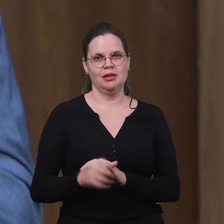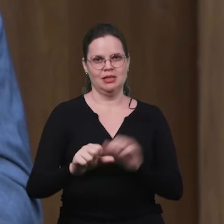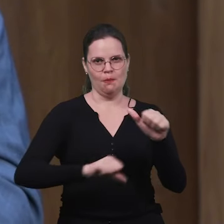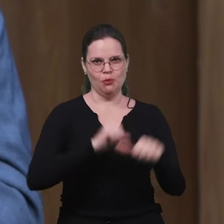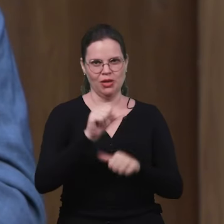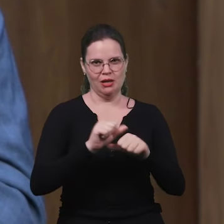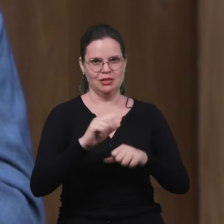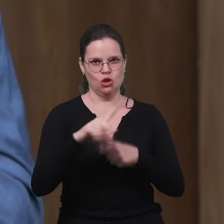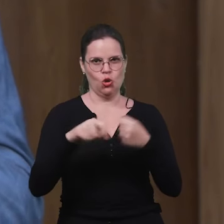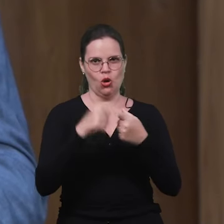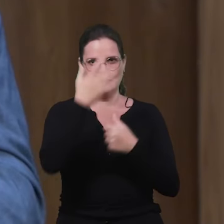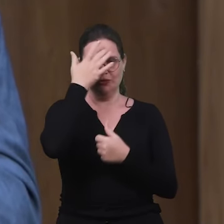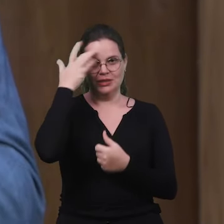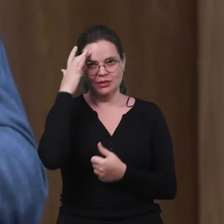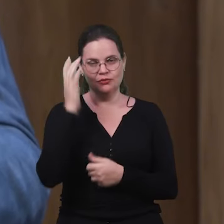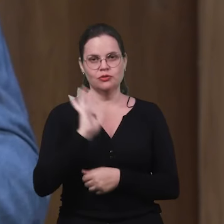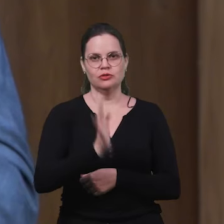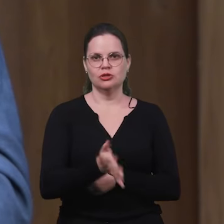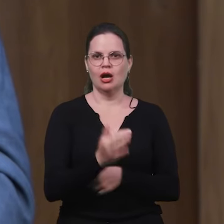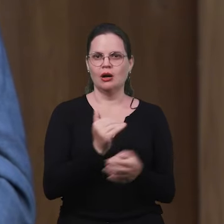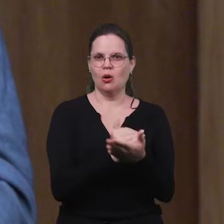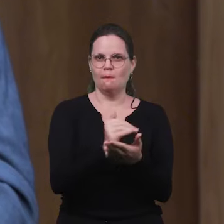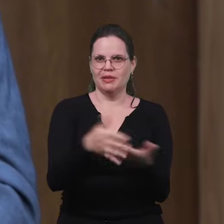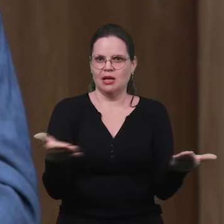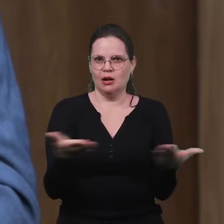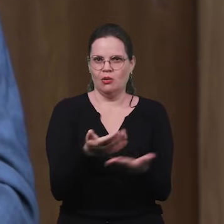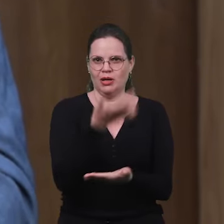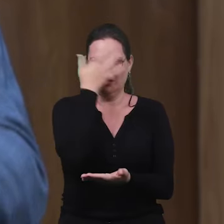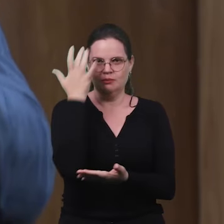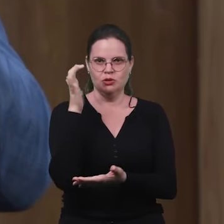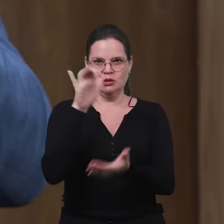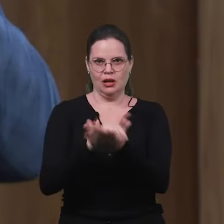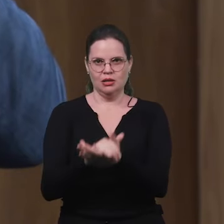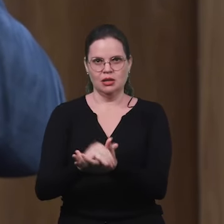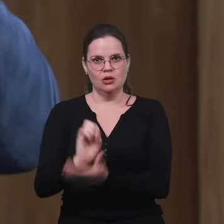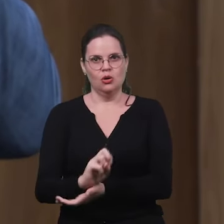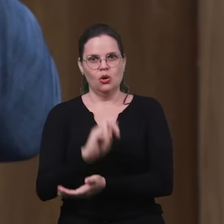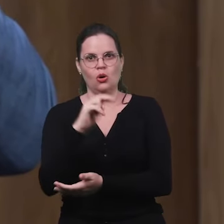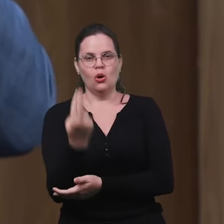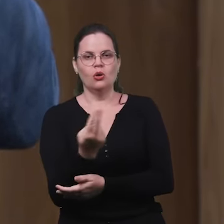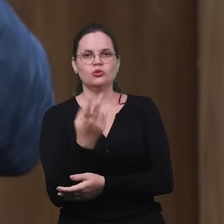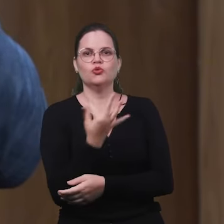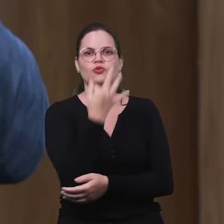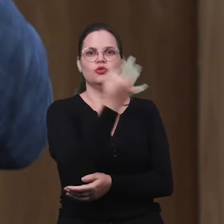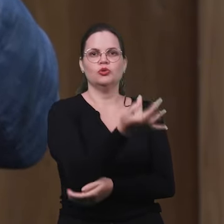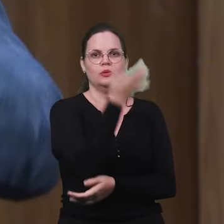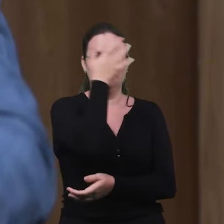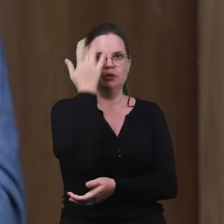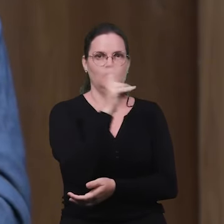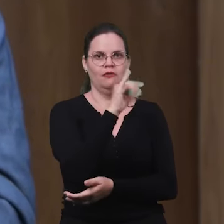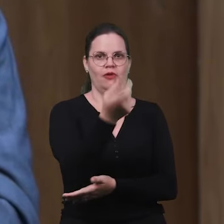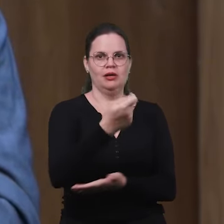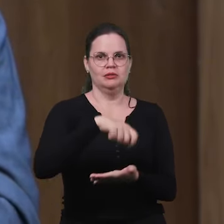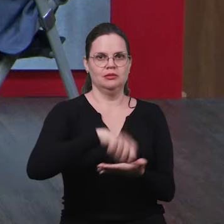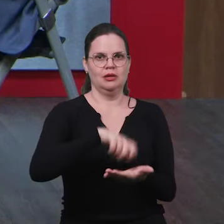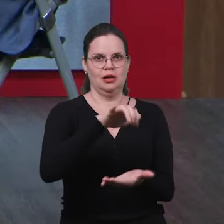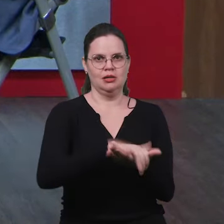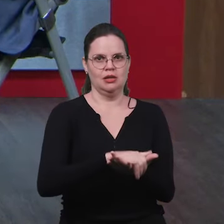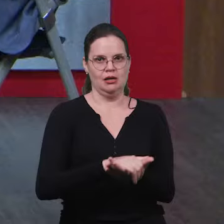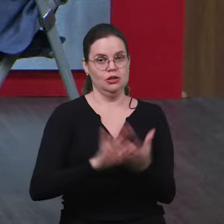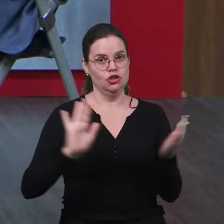na união, nos casamentos vigentes, ou aquelas pessoas que vão se relacionar no futuro, daqui por diante? Não,